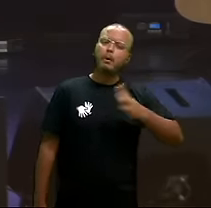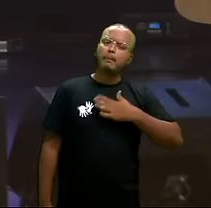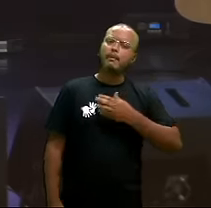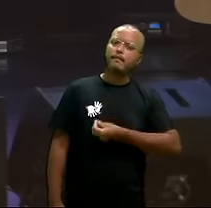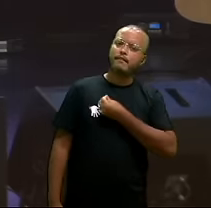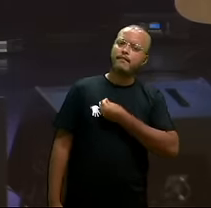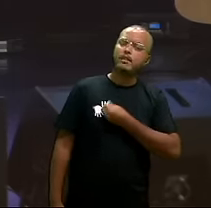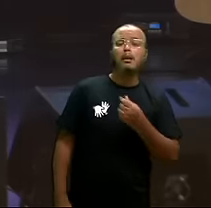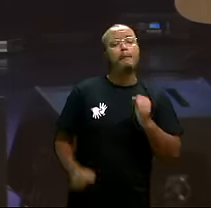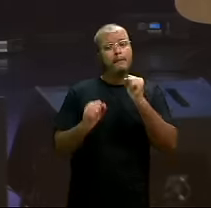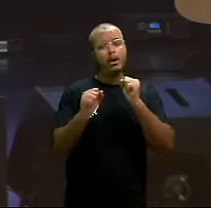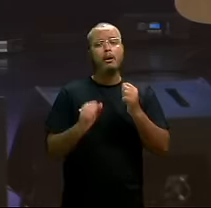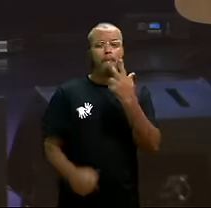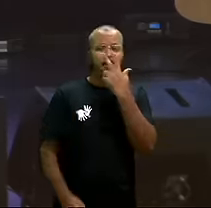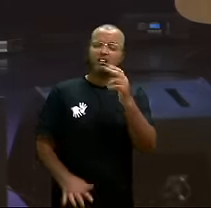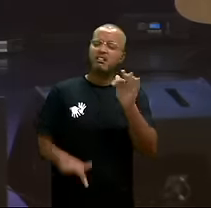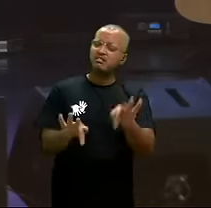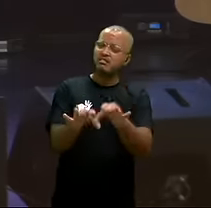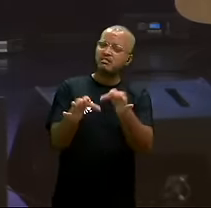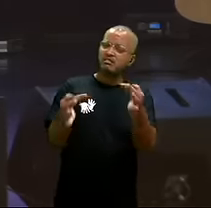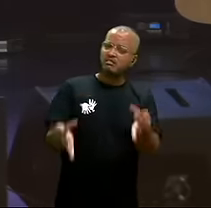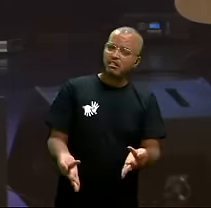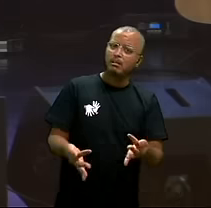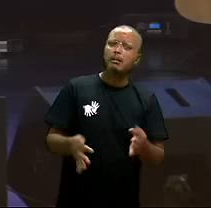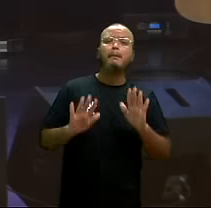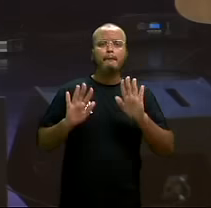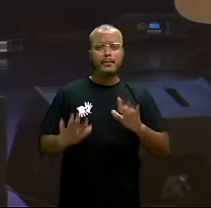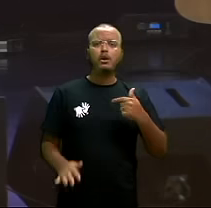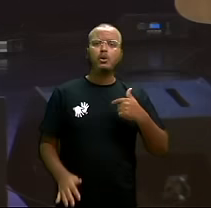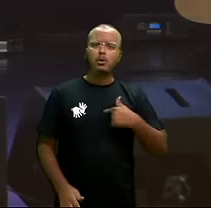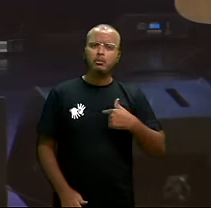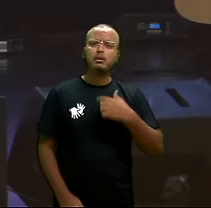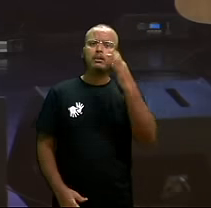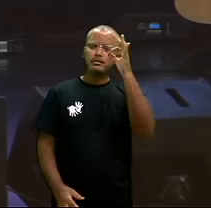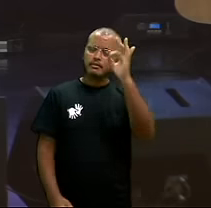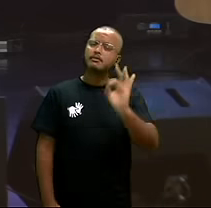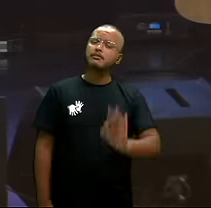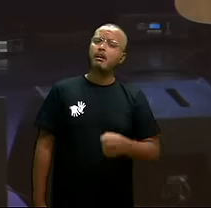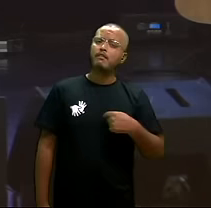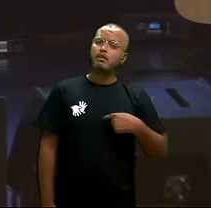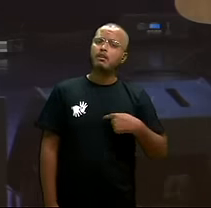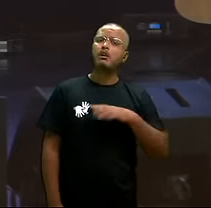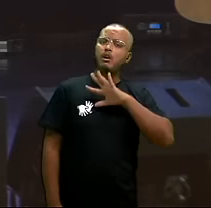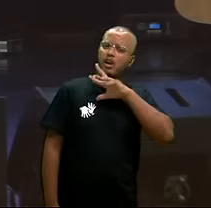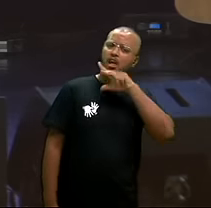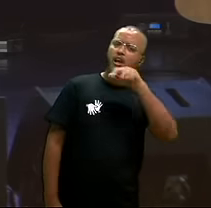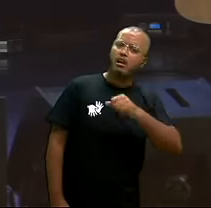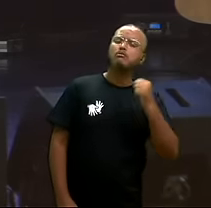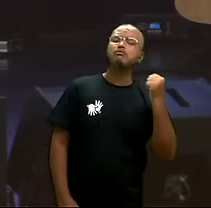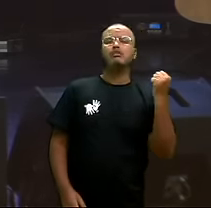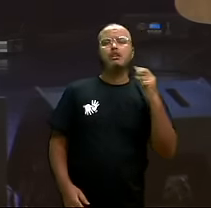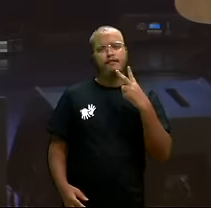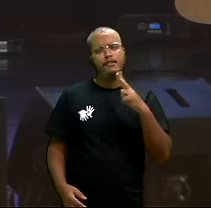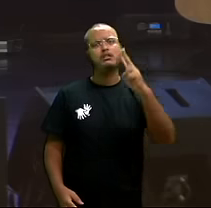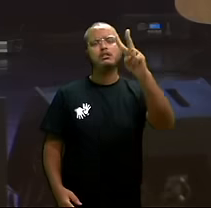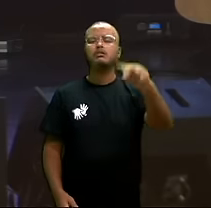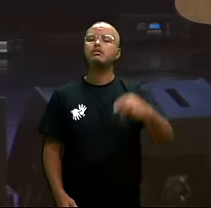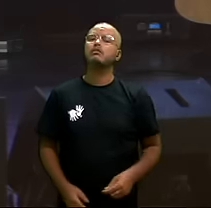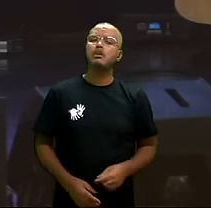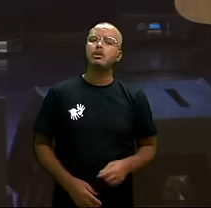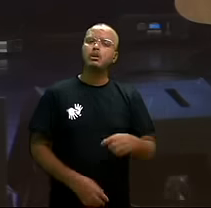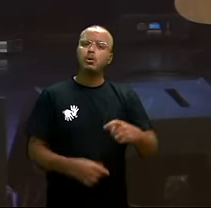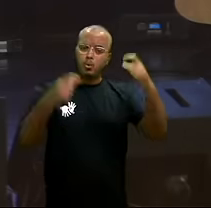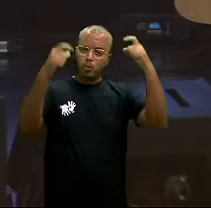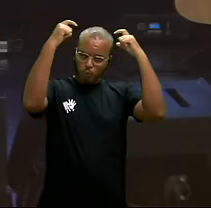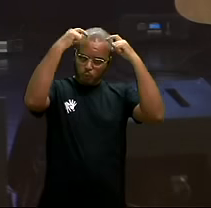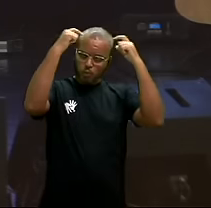gente, pode não servir para muita gente, mas sempre deu certo comigo. Foi assim que eu venci um leão, foi assim que eu venci um urso, e foi assim que Deus me levantou.